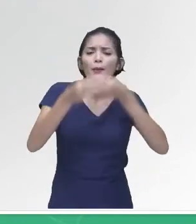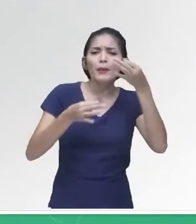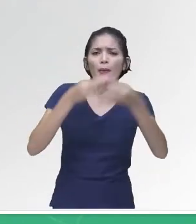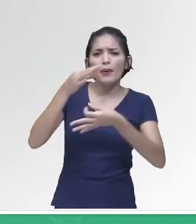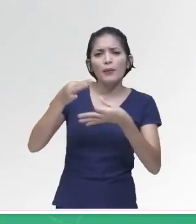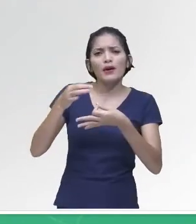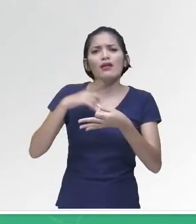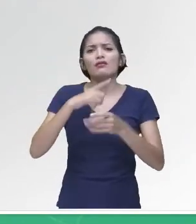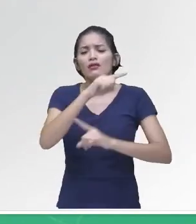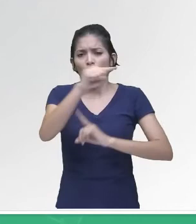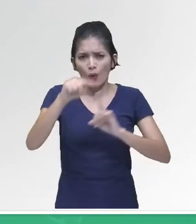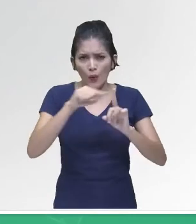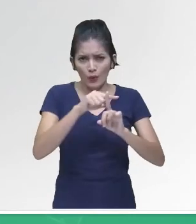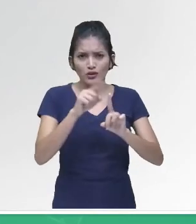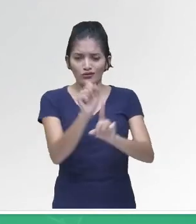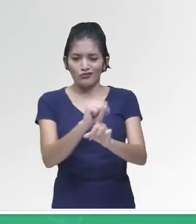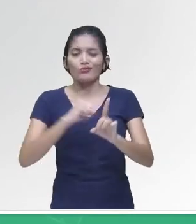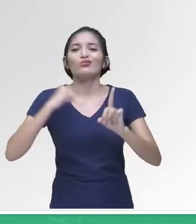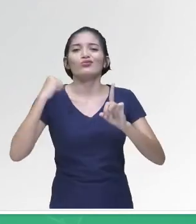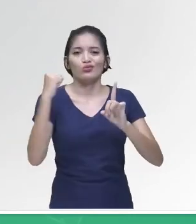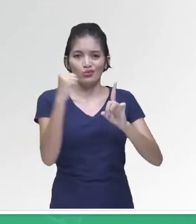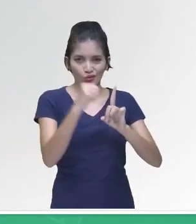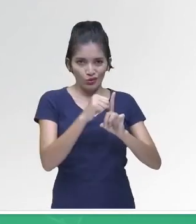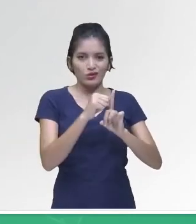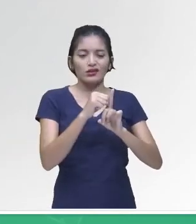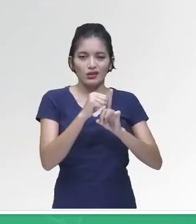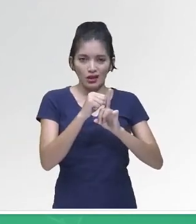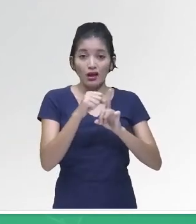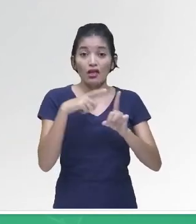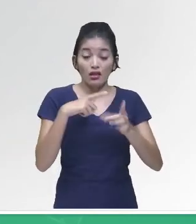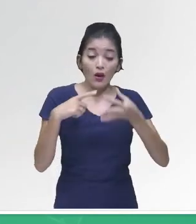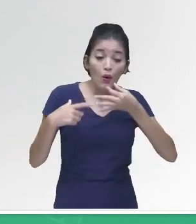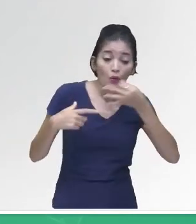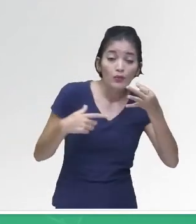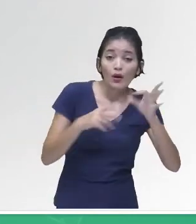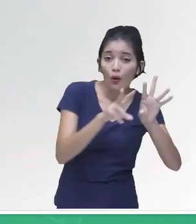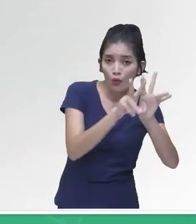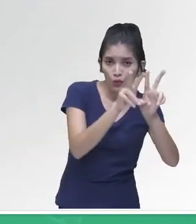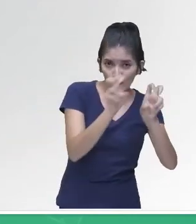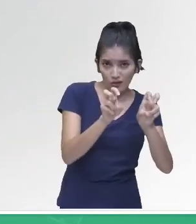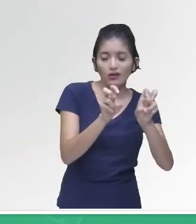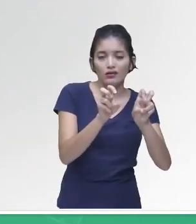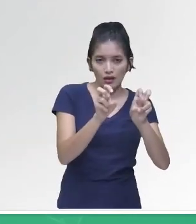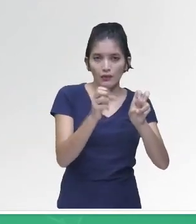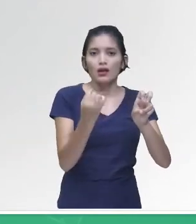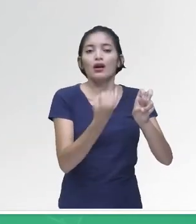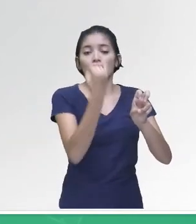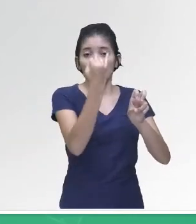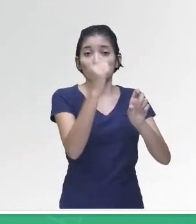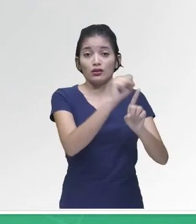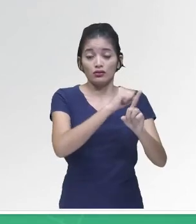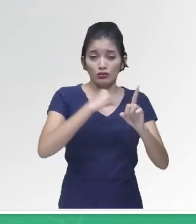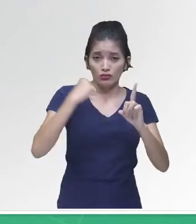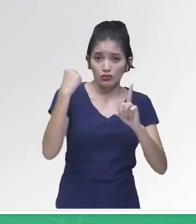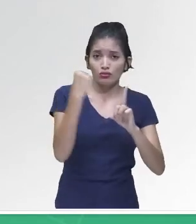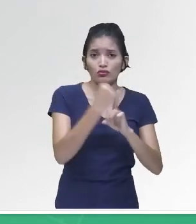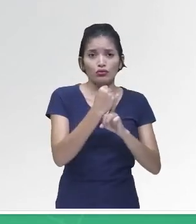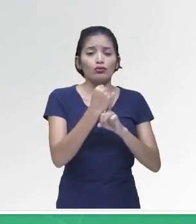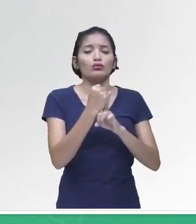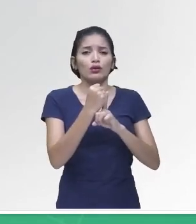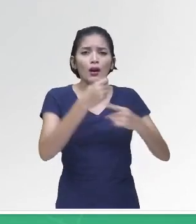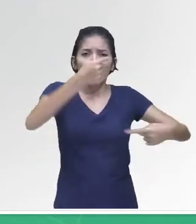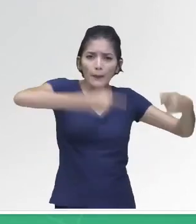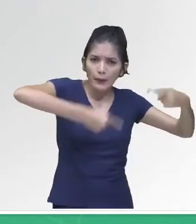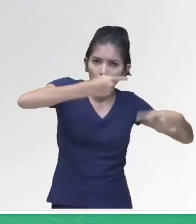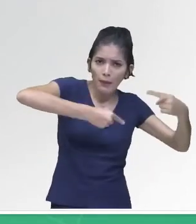essa função social. Estabelecer uma opinião sobre um assunto de relevância social, um assunto que seja